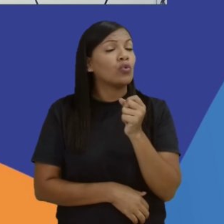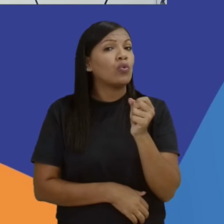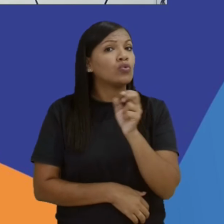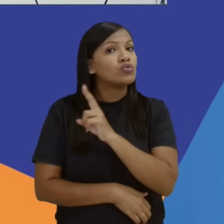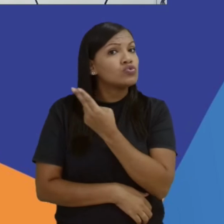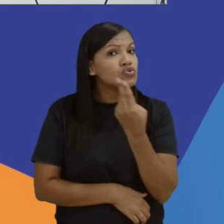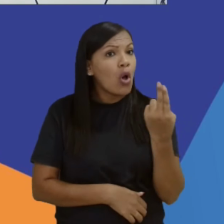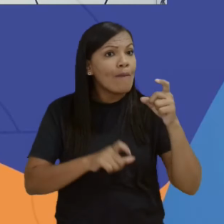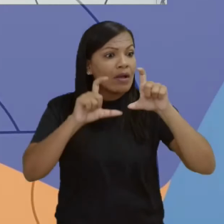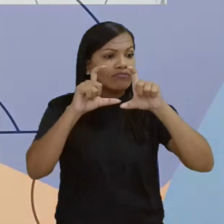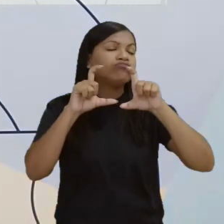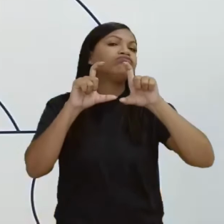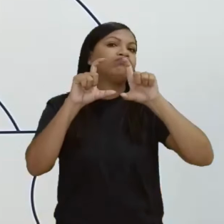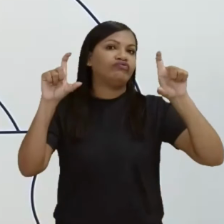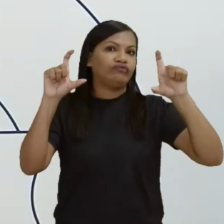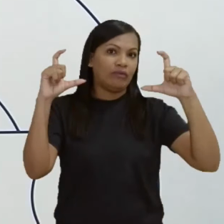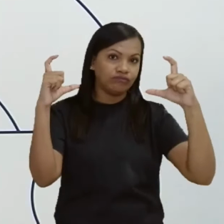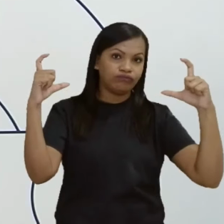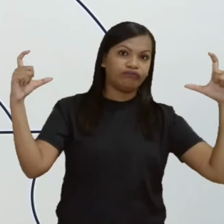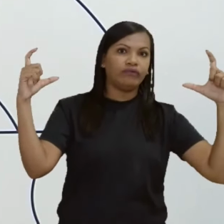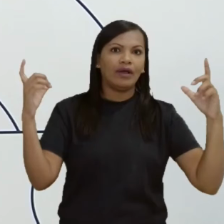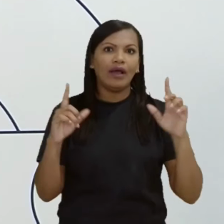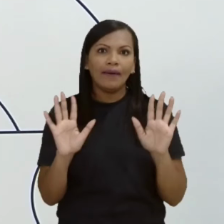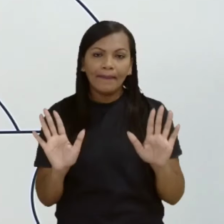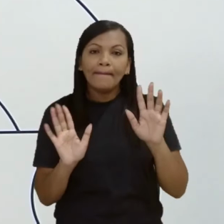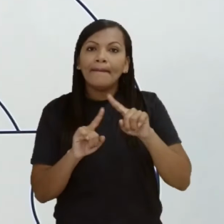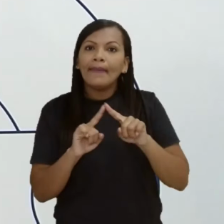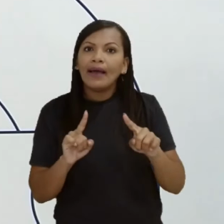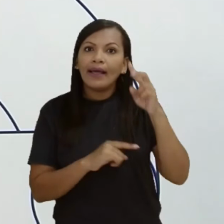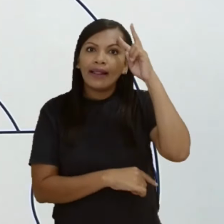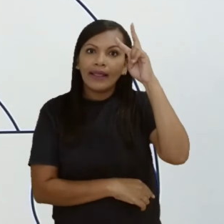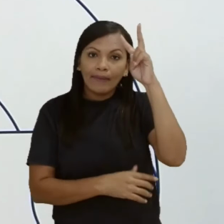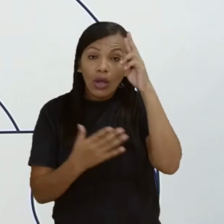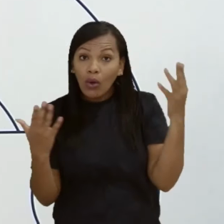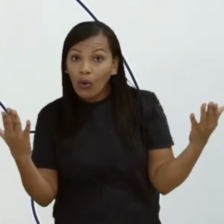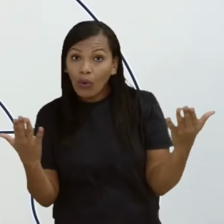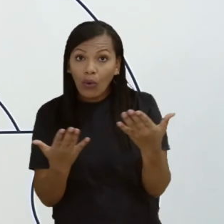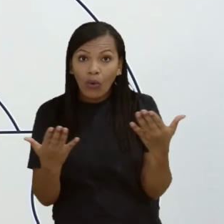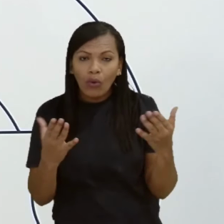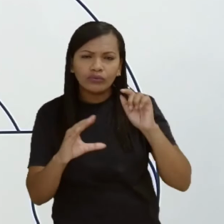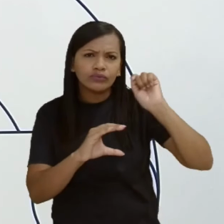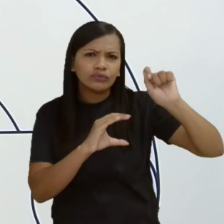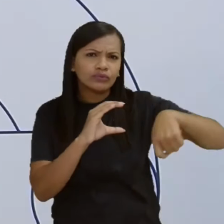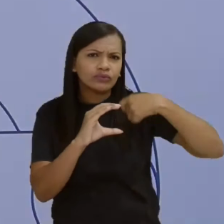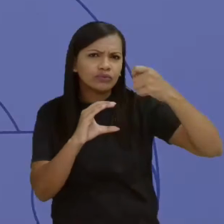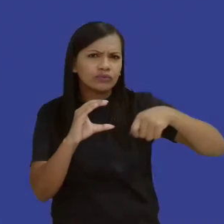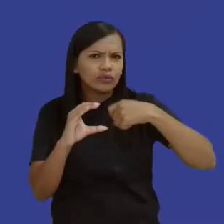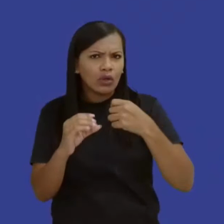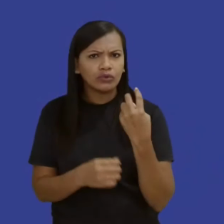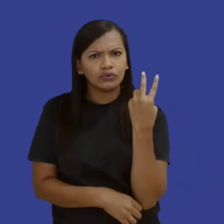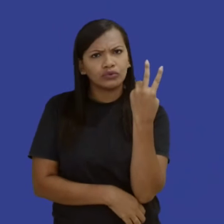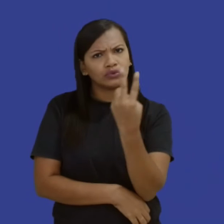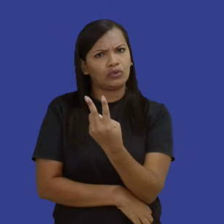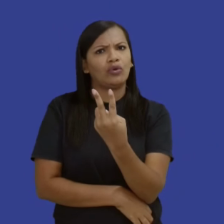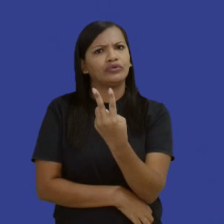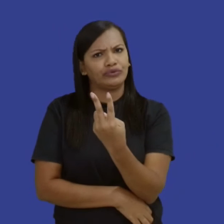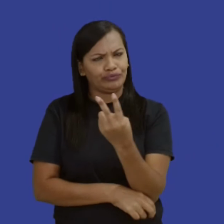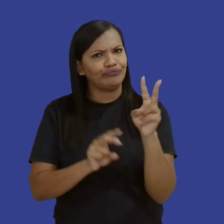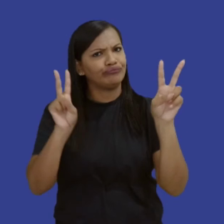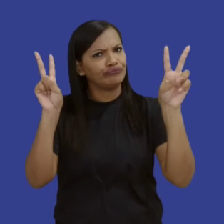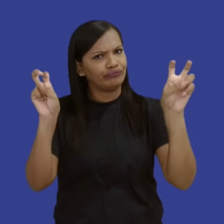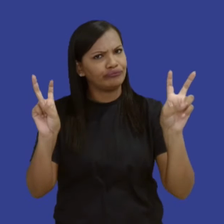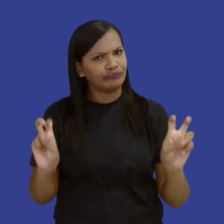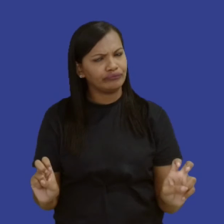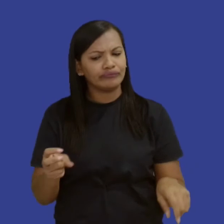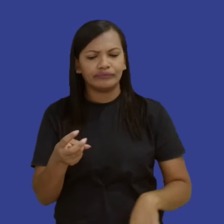é? Mas lembra que eu falei que hoje o vídeo traz 2 descritores. O